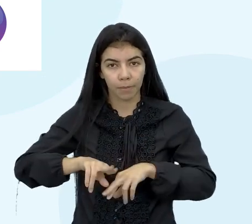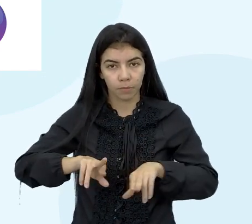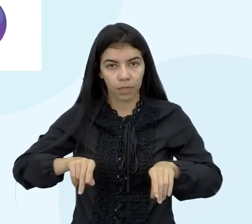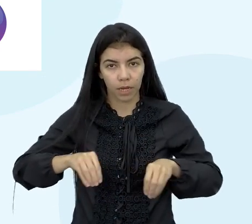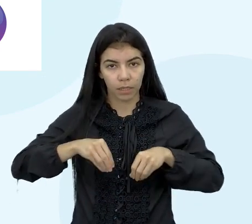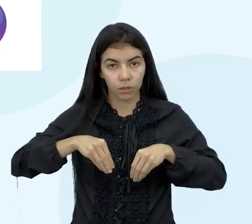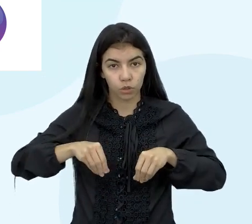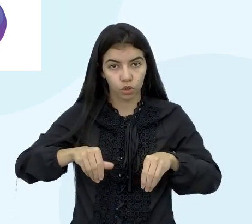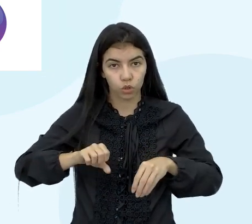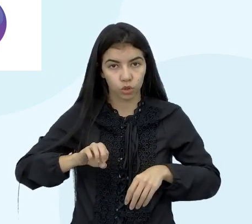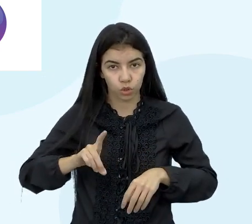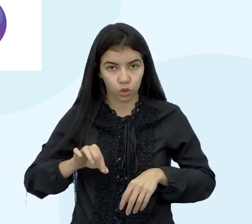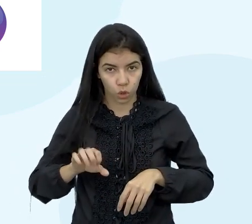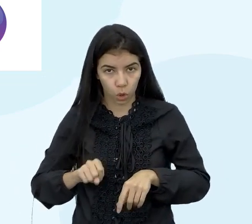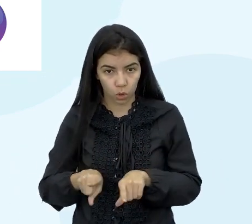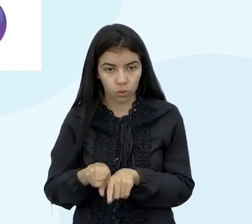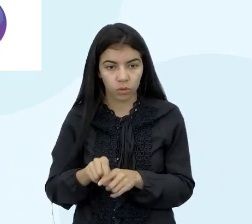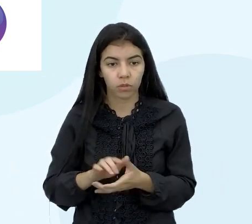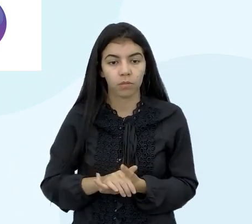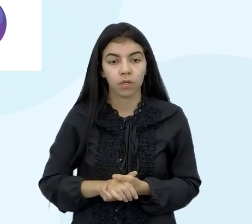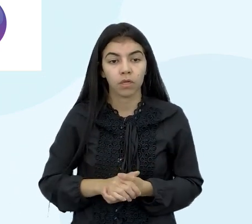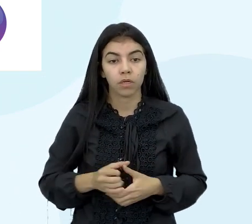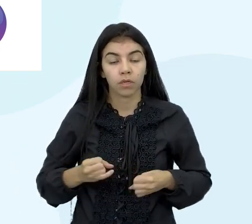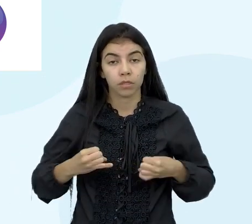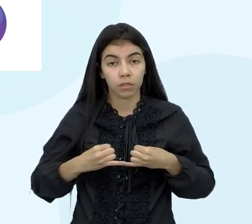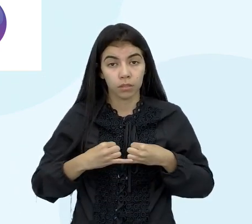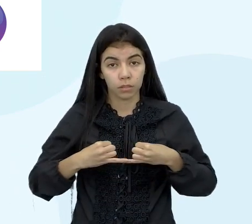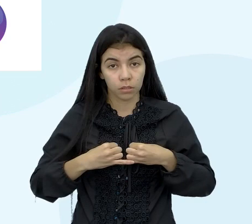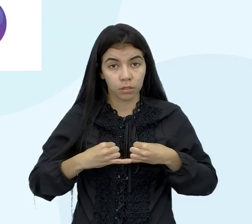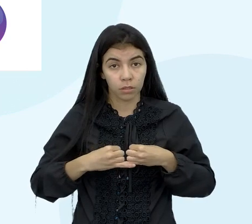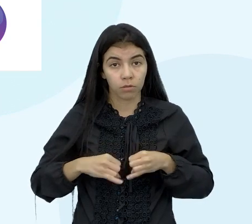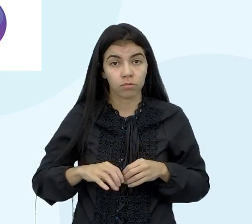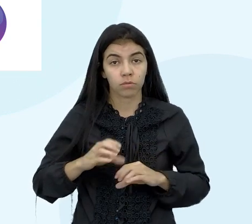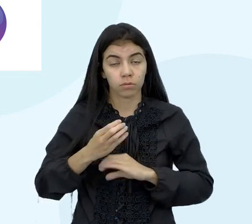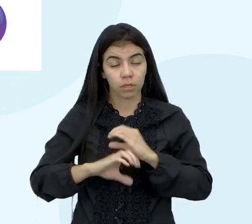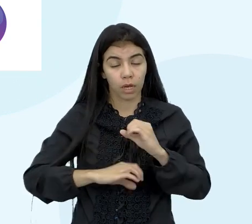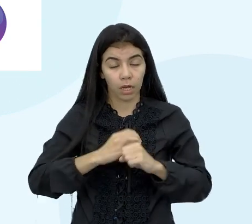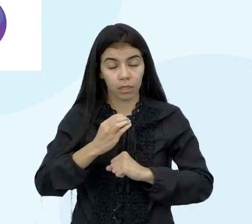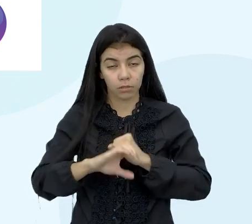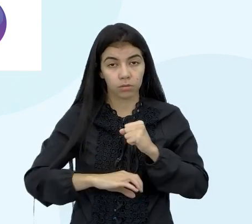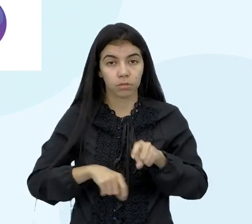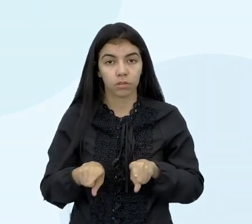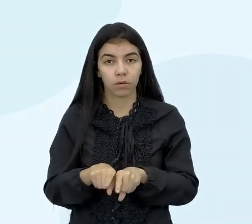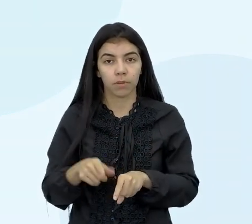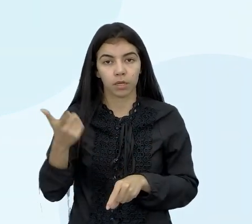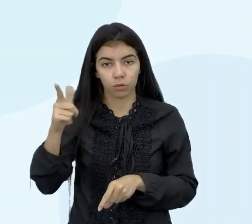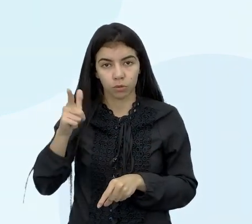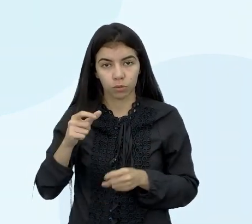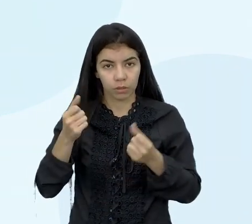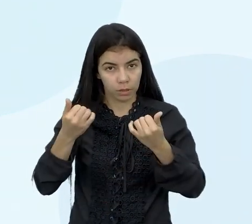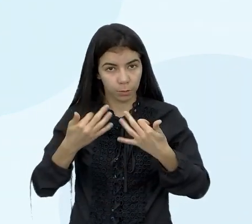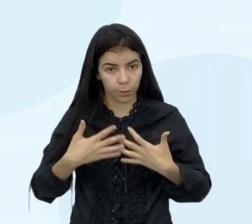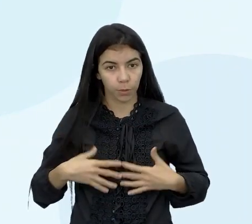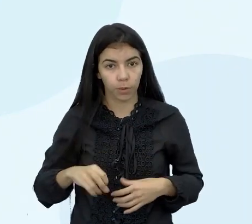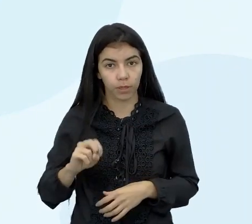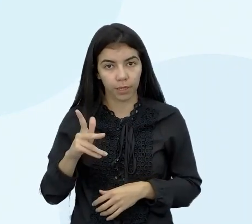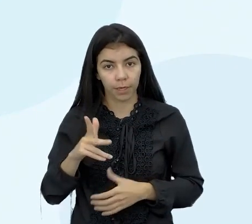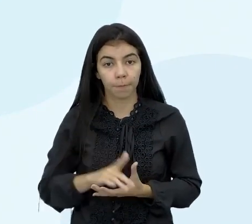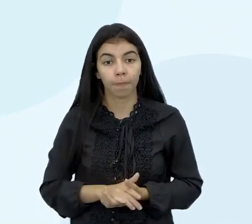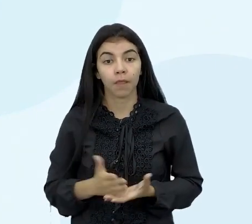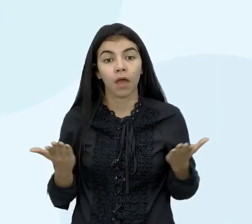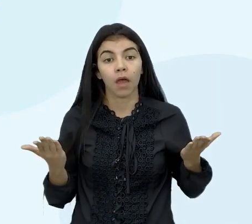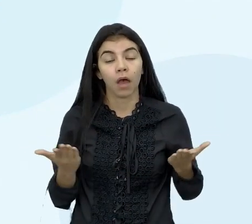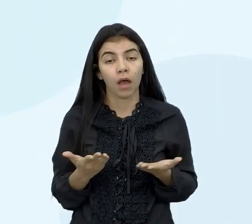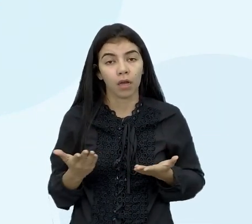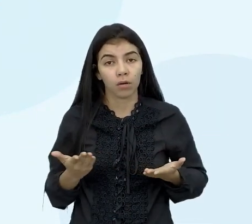solo, e os íons, nos casos, os primeiros os cátions e depois os ânions que nós conversamos. Beleza?